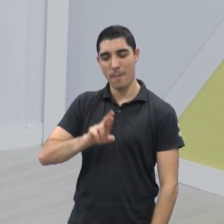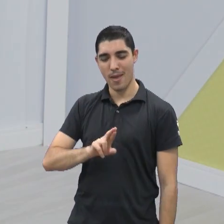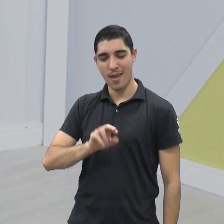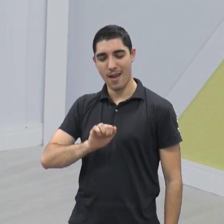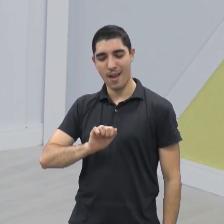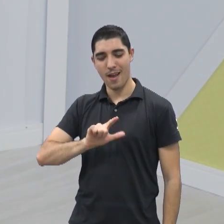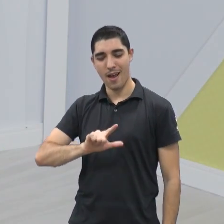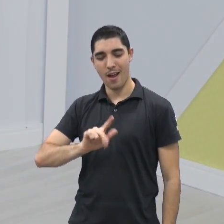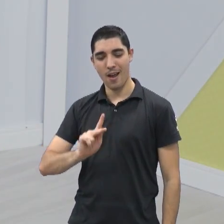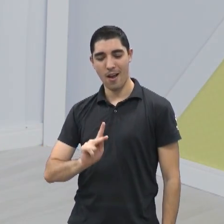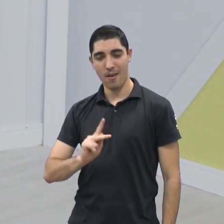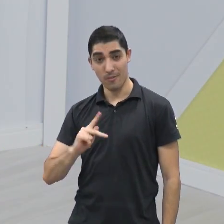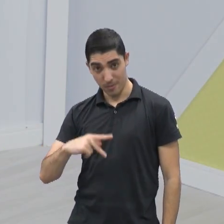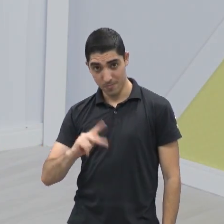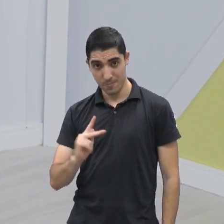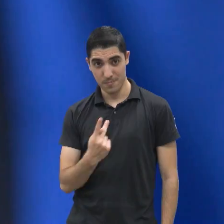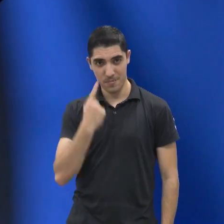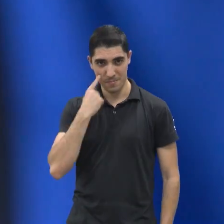Solta, Matheus!